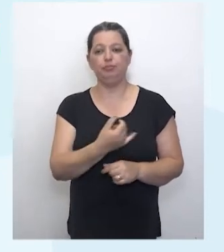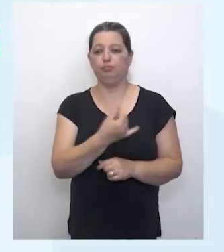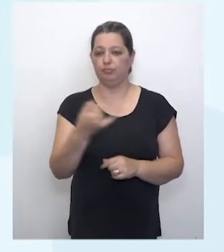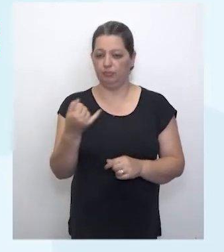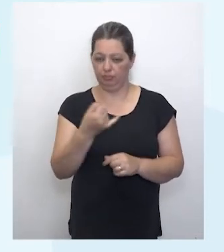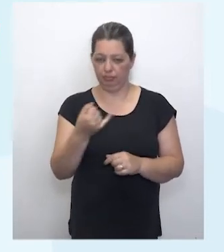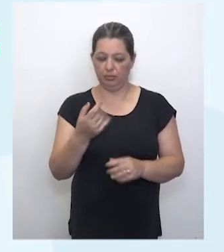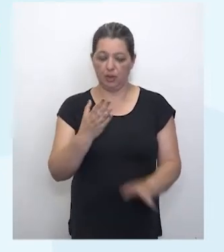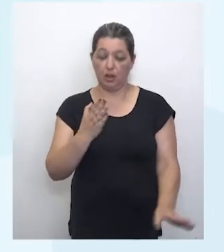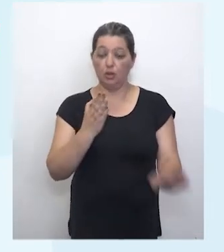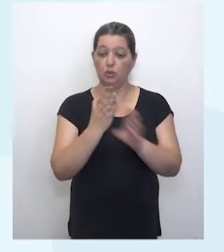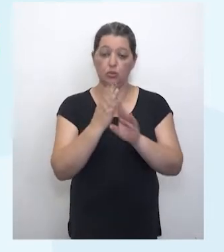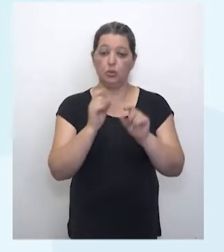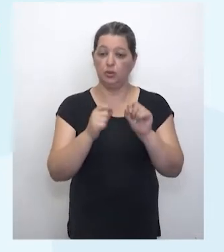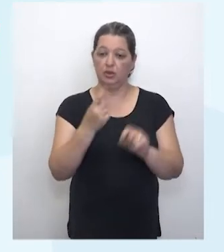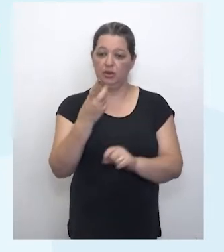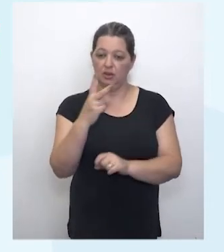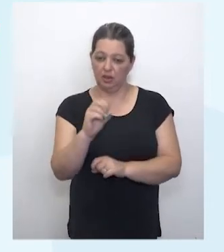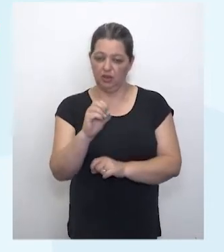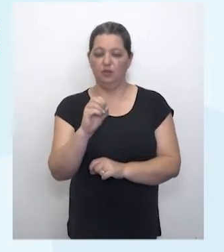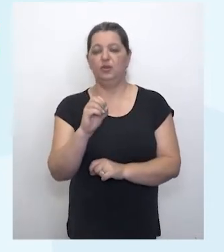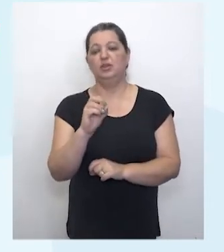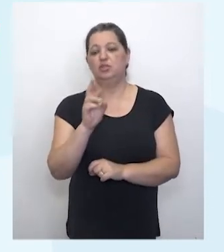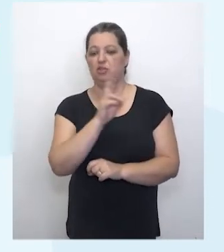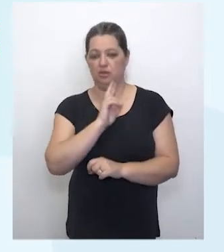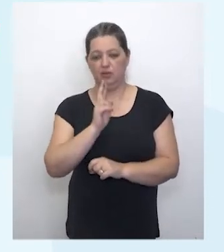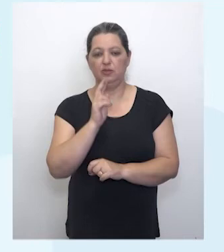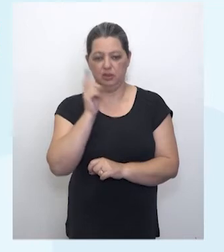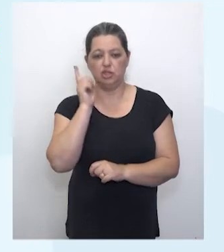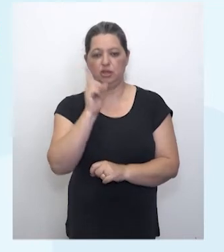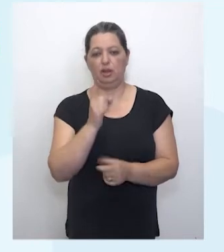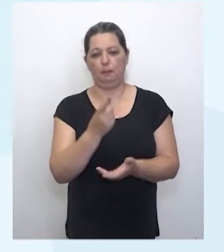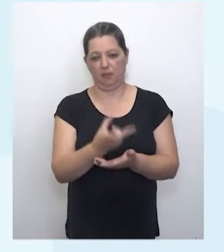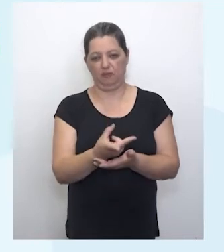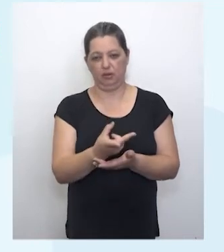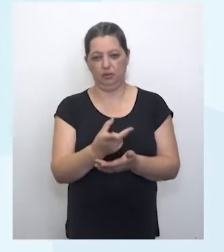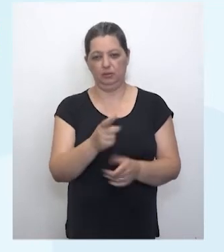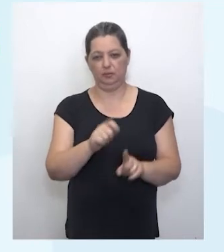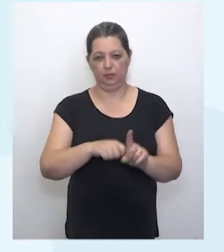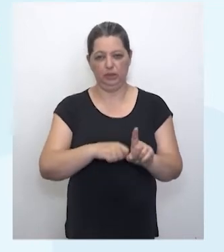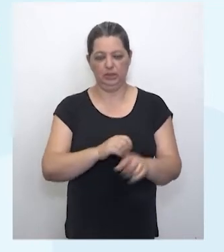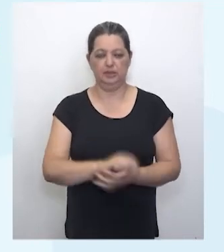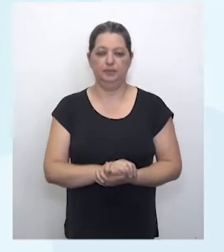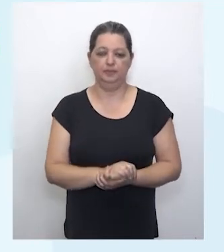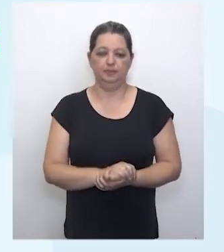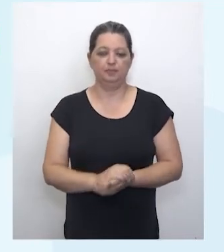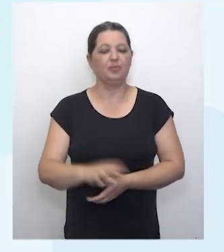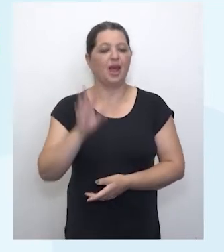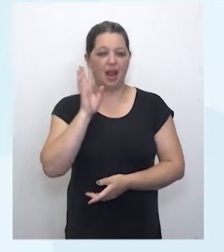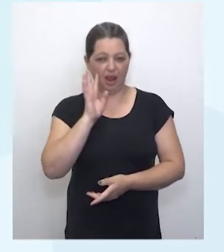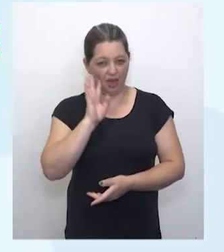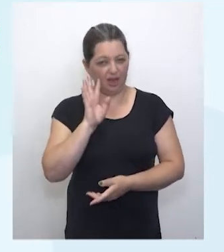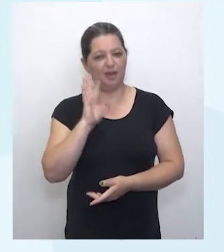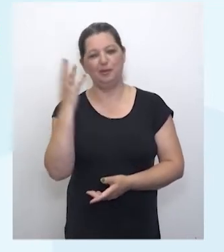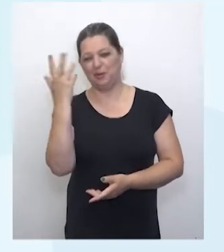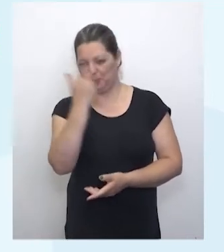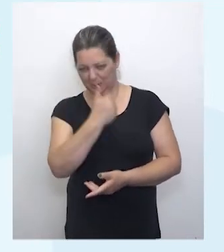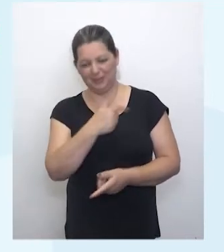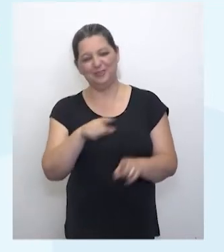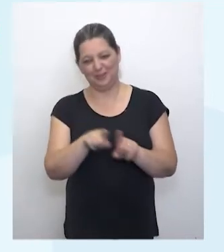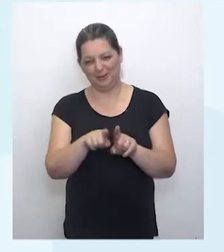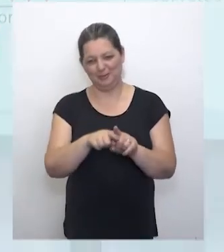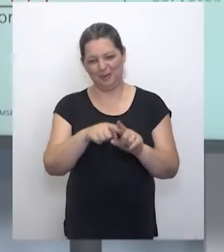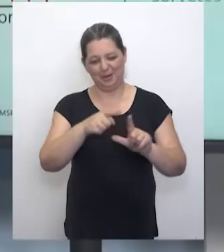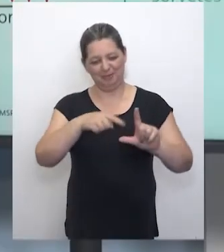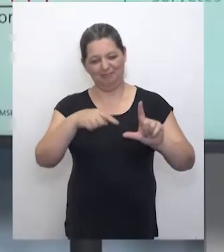descobrir que ela ainda vai poder vender 120 sorvetes por mês. É legal e é bonitinho também, não é, pessoal?